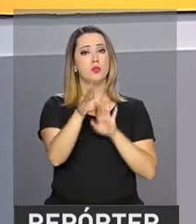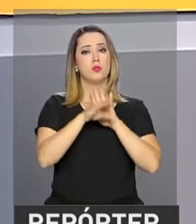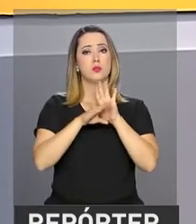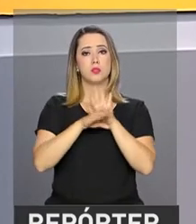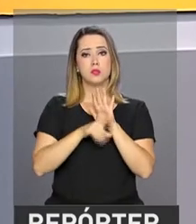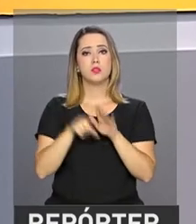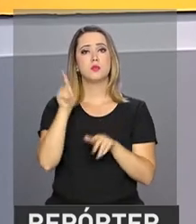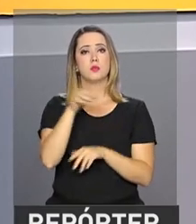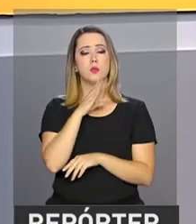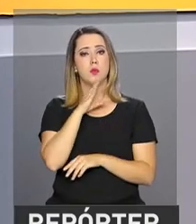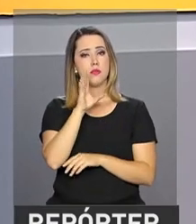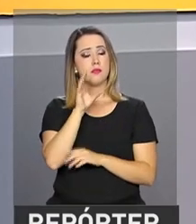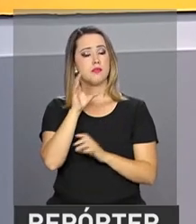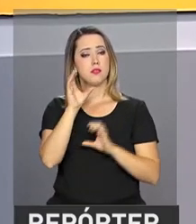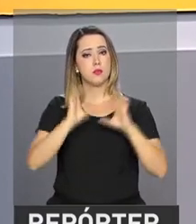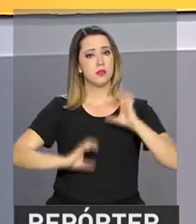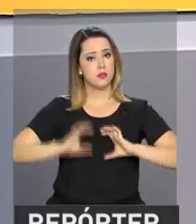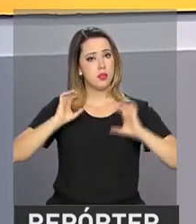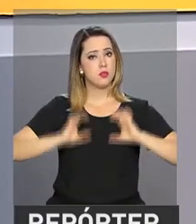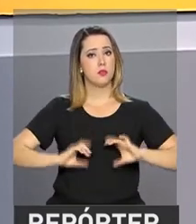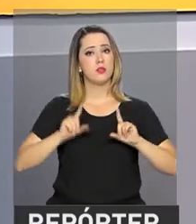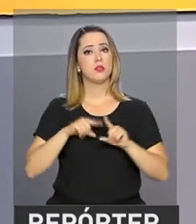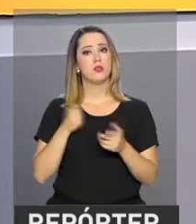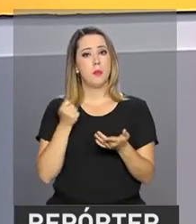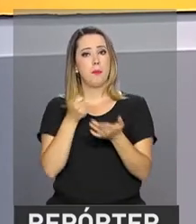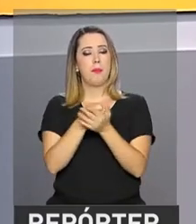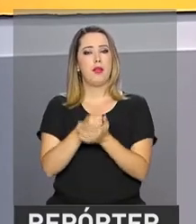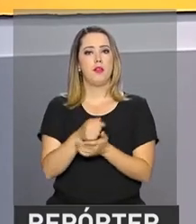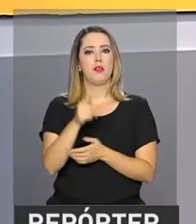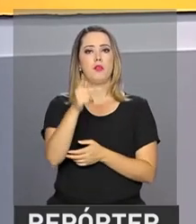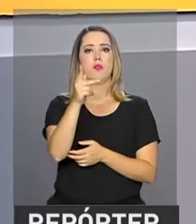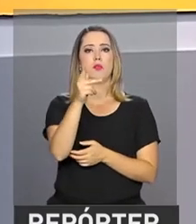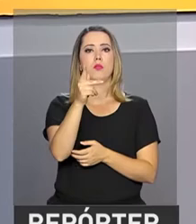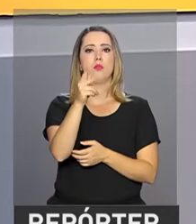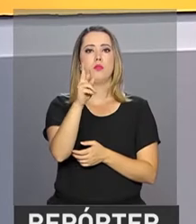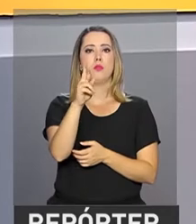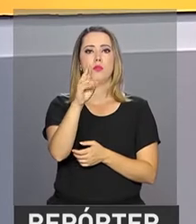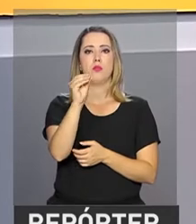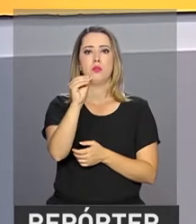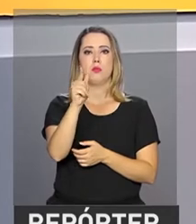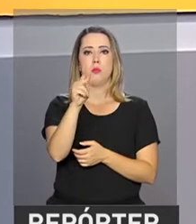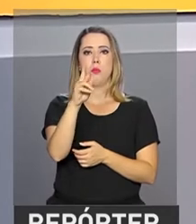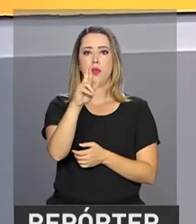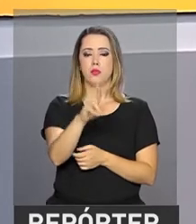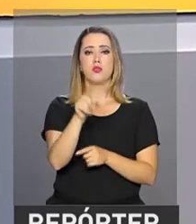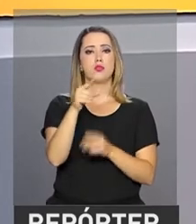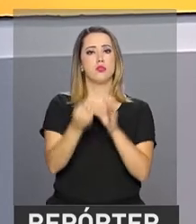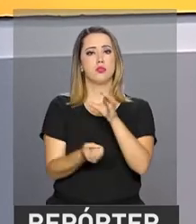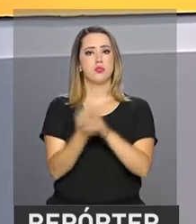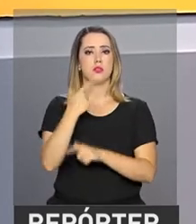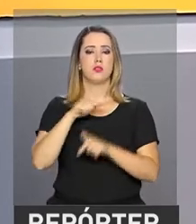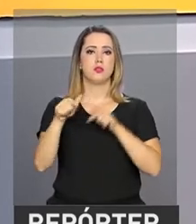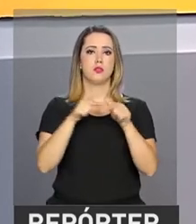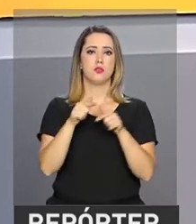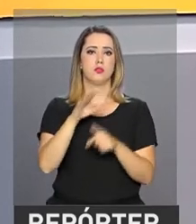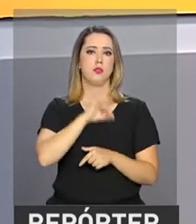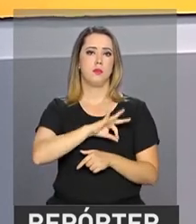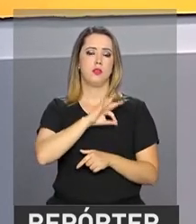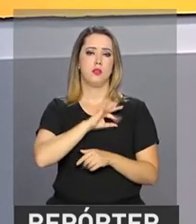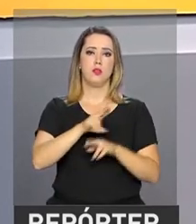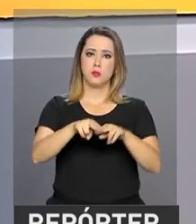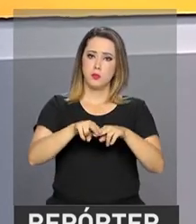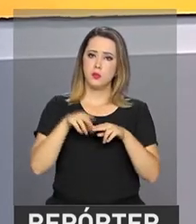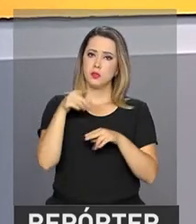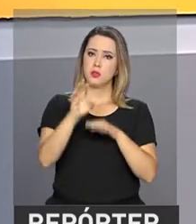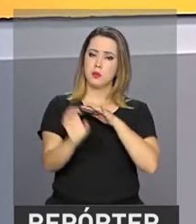cidadãos, também é financiado com recursos do FAT, é o PROGER, Programa de Geração de Emprego e Renda. Por meio dele,